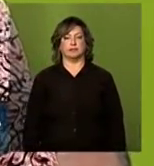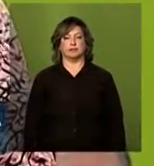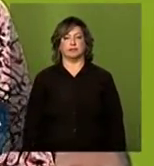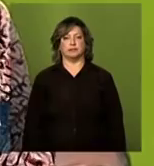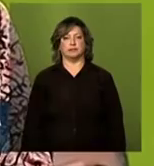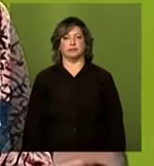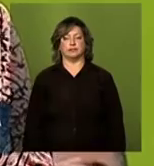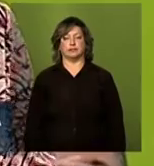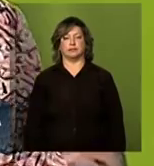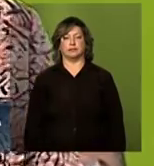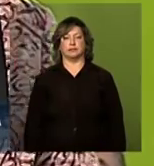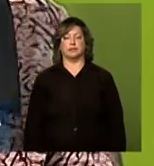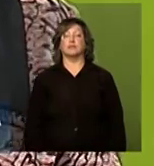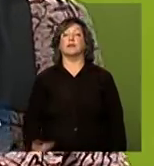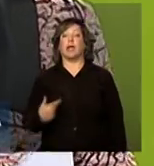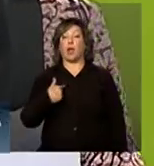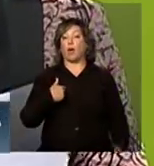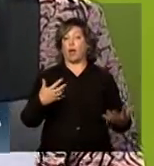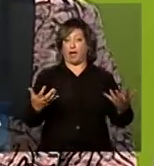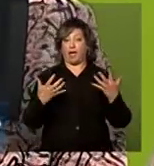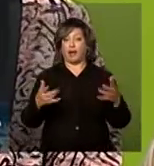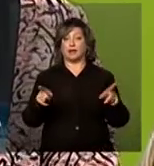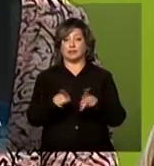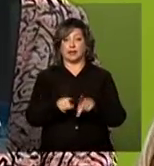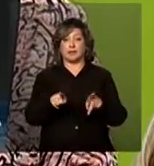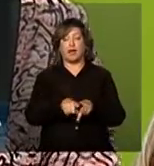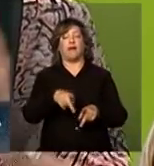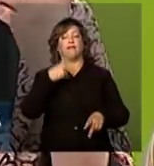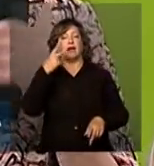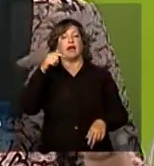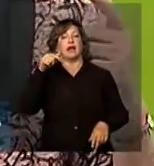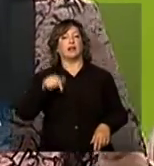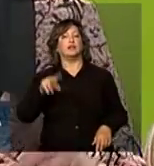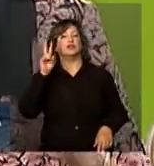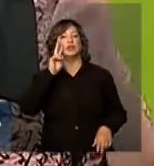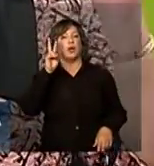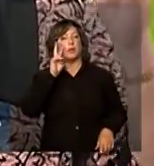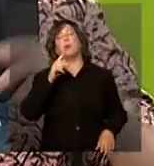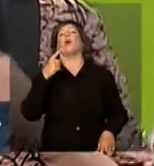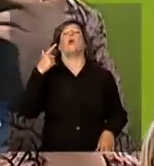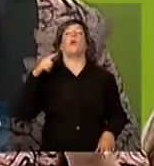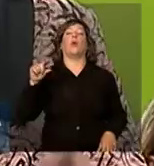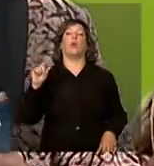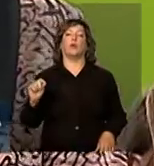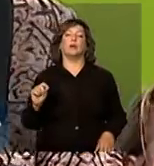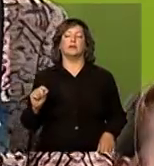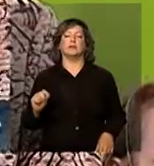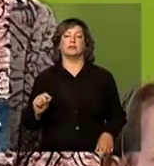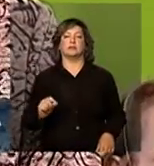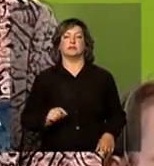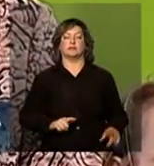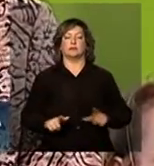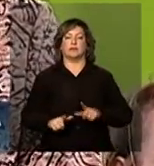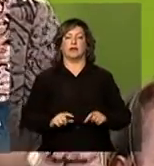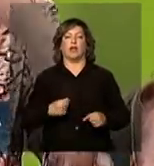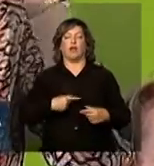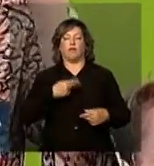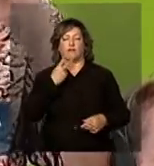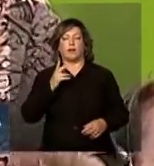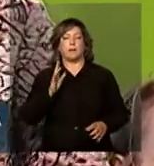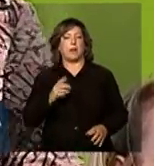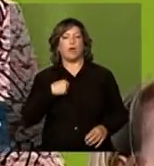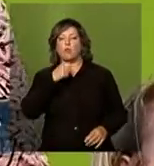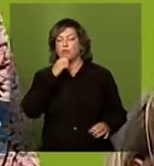exceção eu quero também falar sobre aqui uma outra cooperação que eu falei mais mas